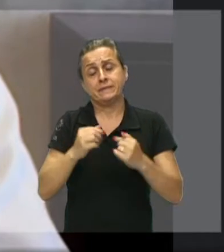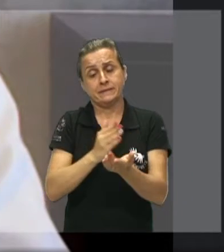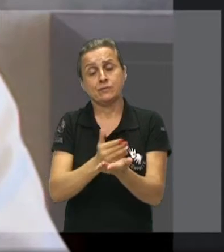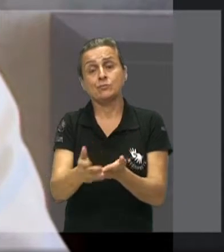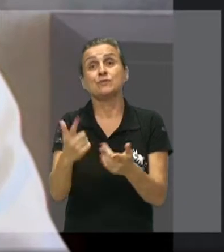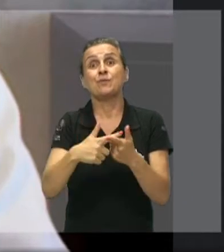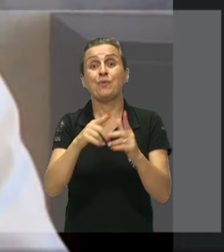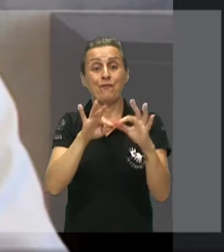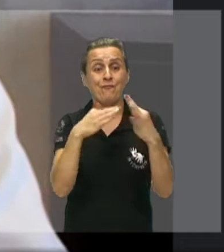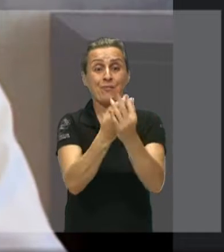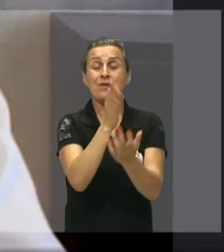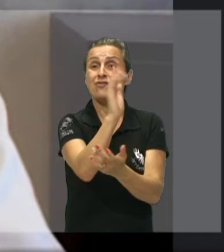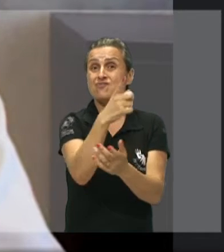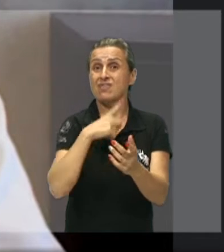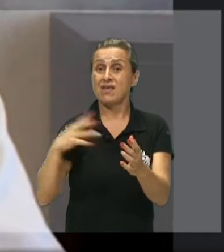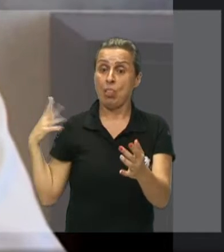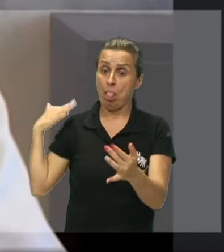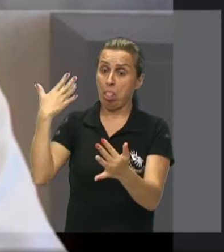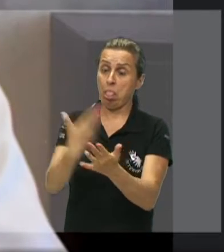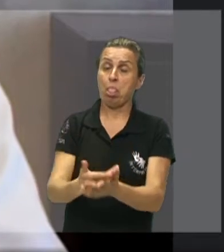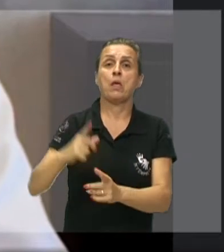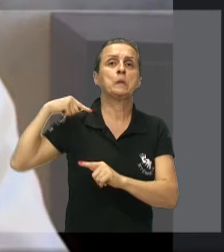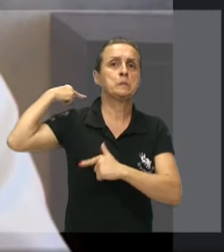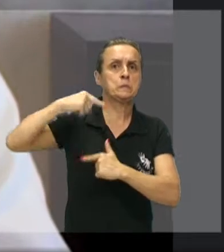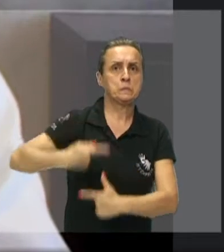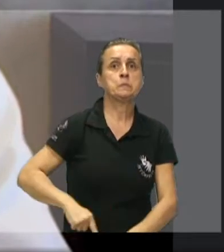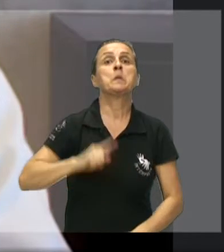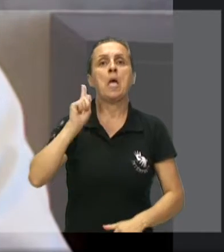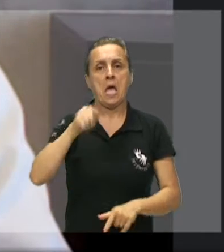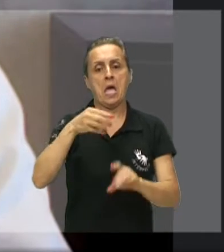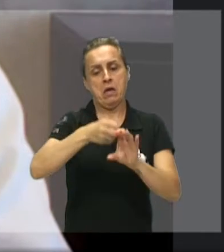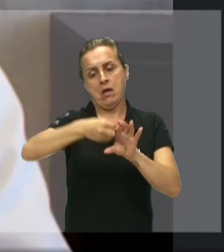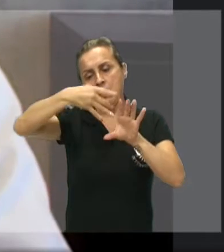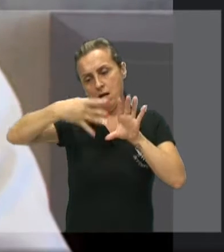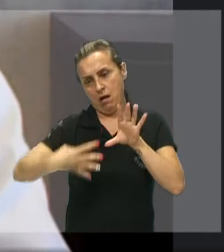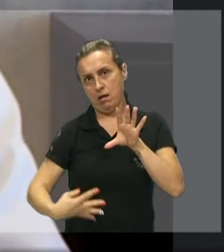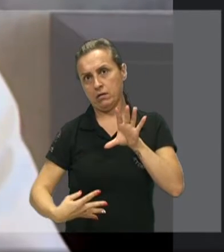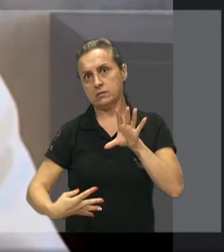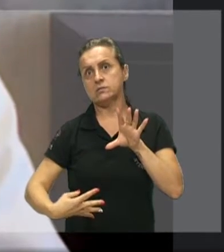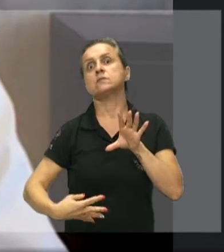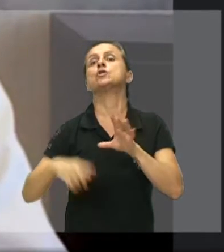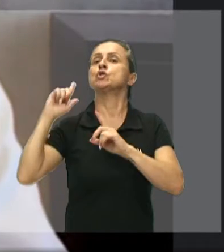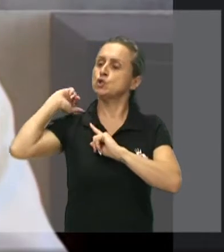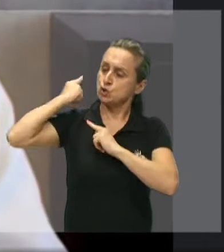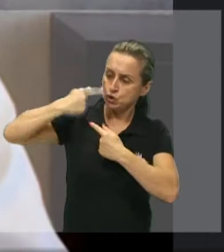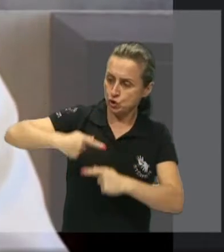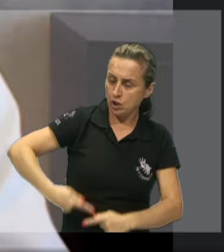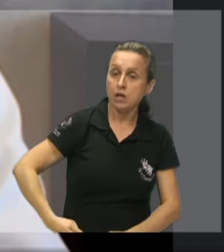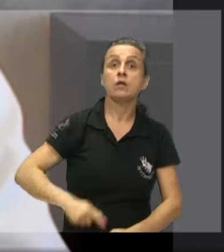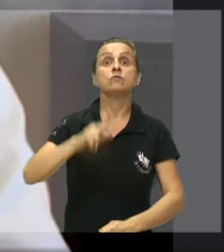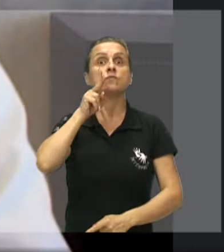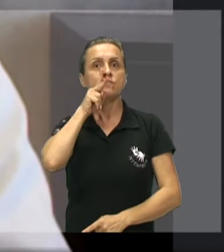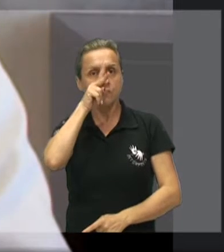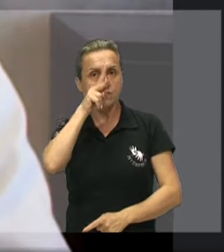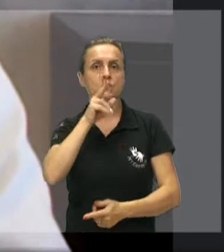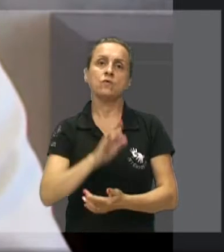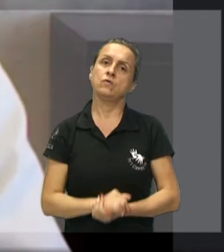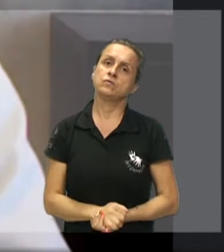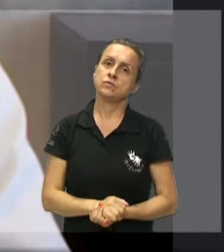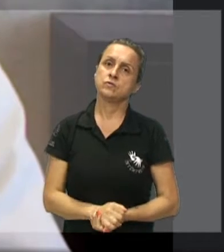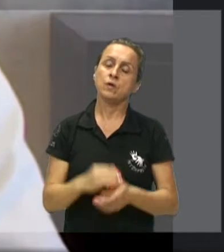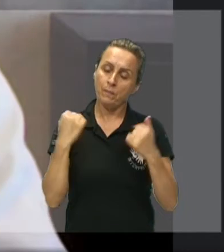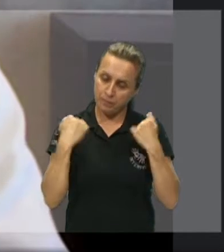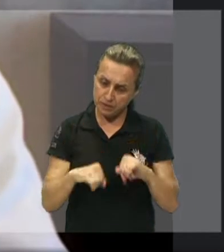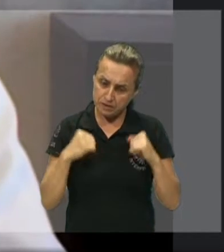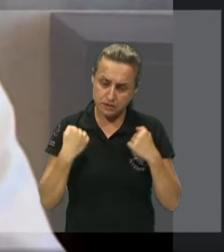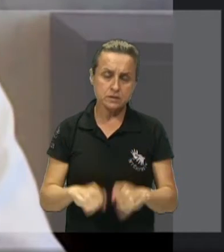pacientes que têm maior risco, porque o câncer de próstata ele é caracterizado por um fator genético predominante. Então, o câncer de